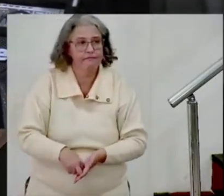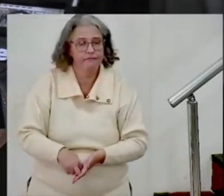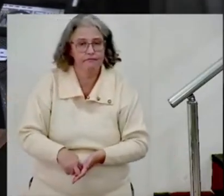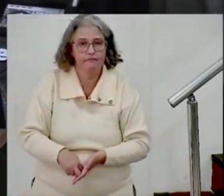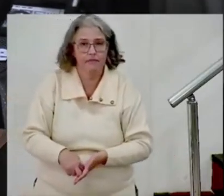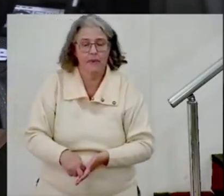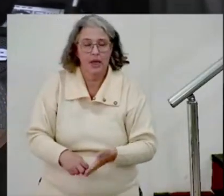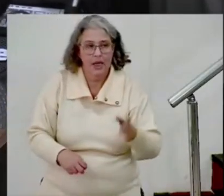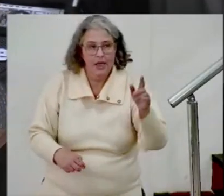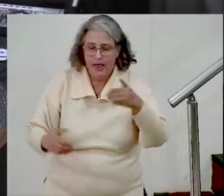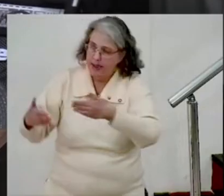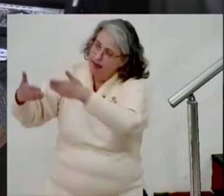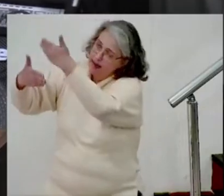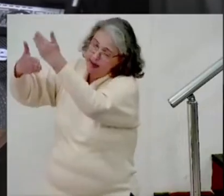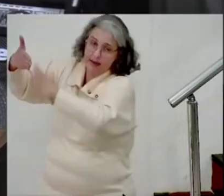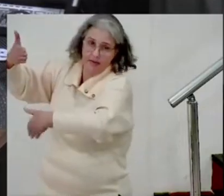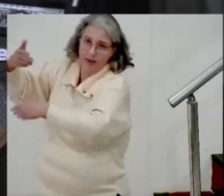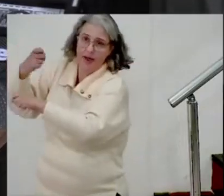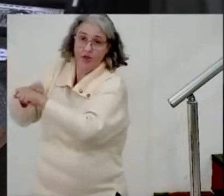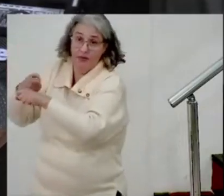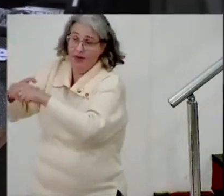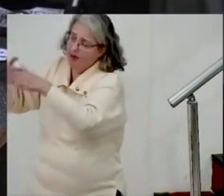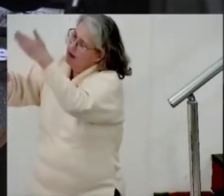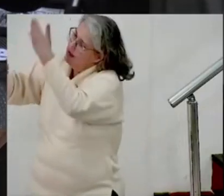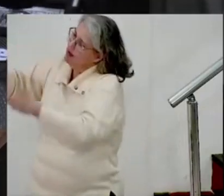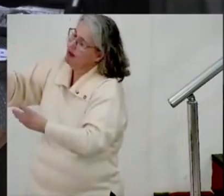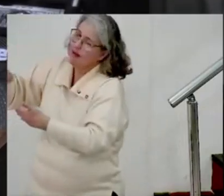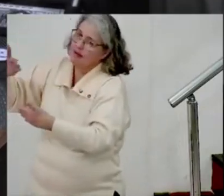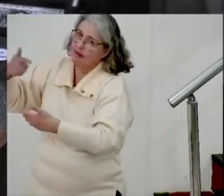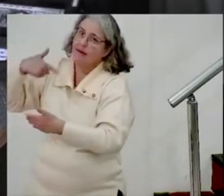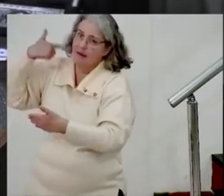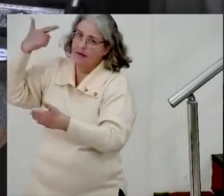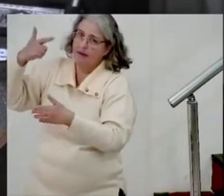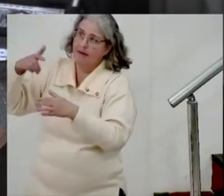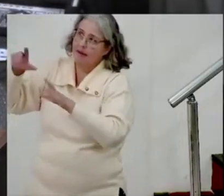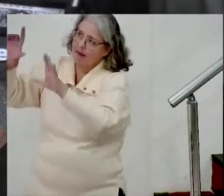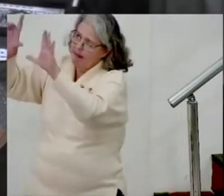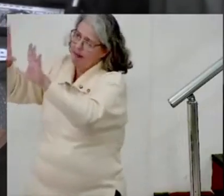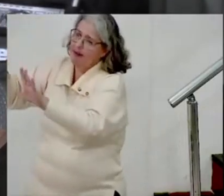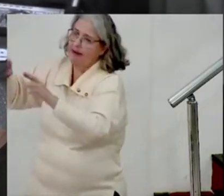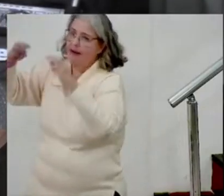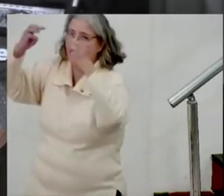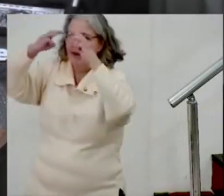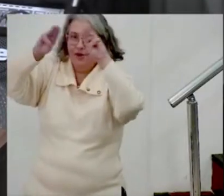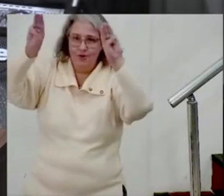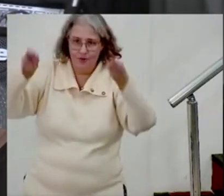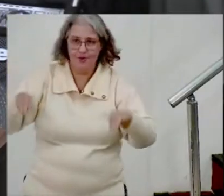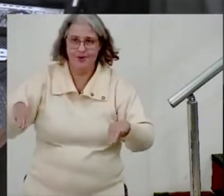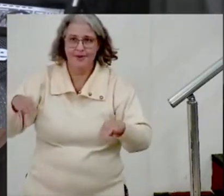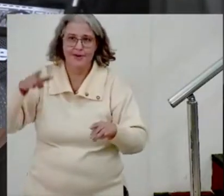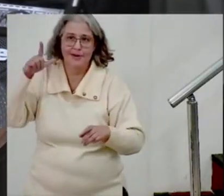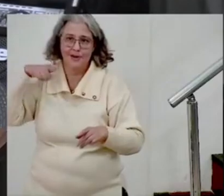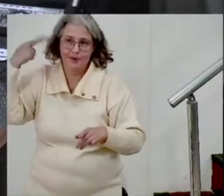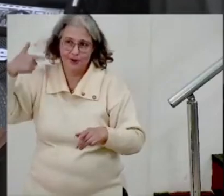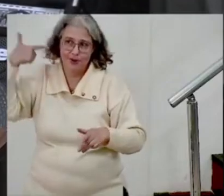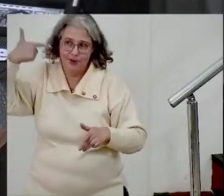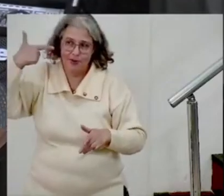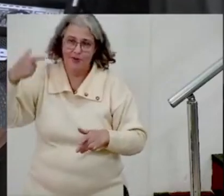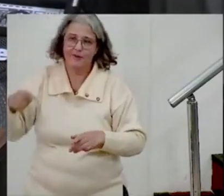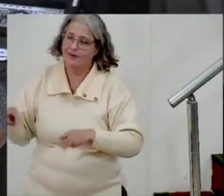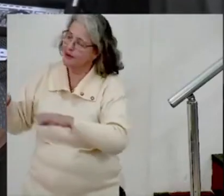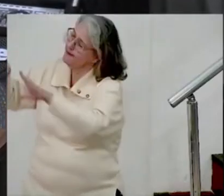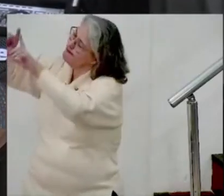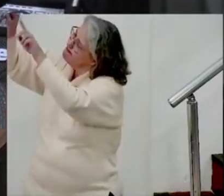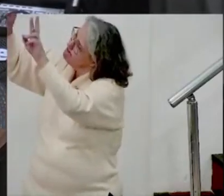pedra original do Senaqueribe. A original está lá no Museu Britânico, em Londres. Essa cópia está no Museu de Jerusalém. E nessa cópia eles fizeram a gentileza